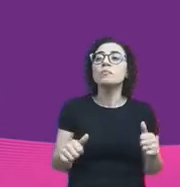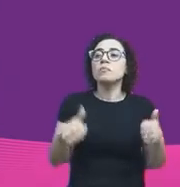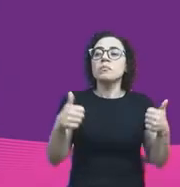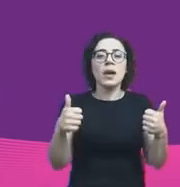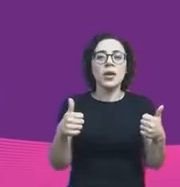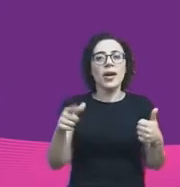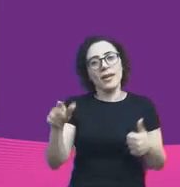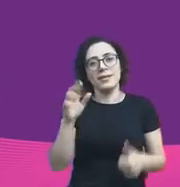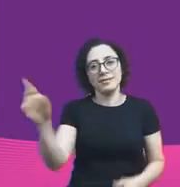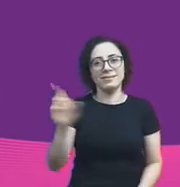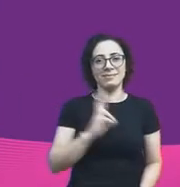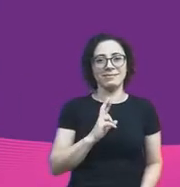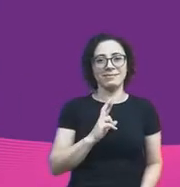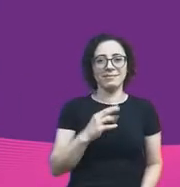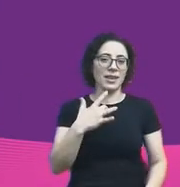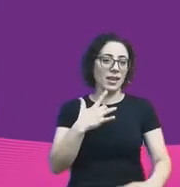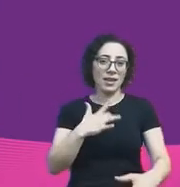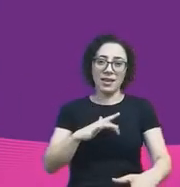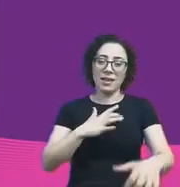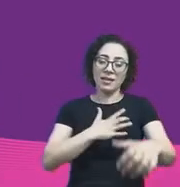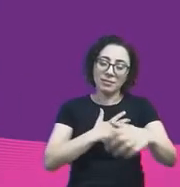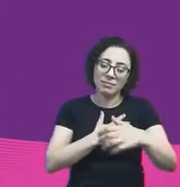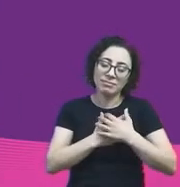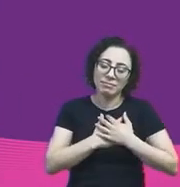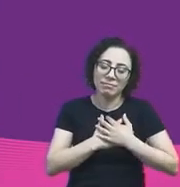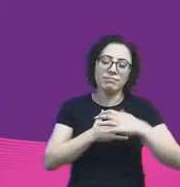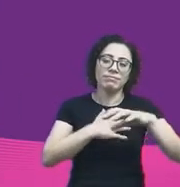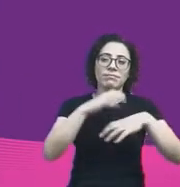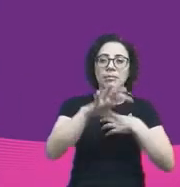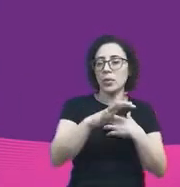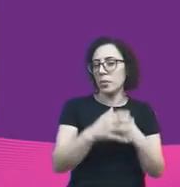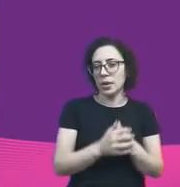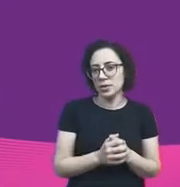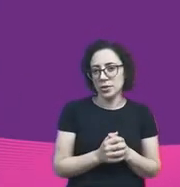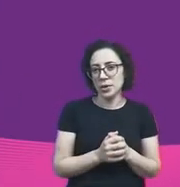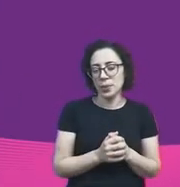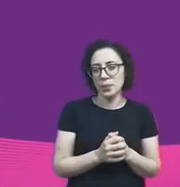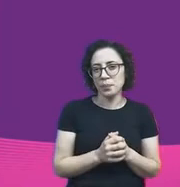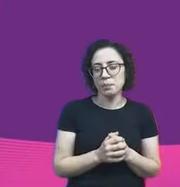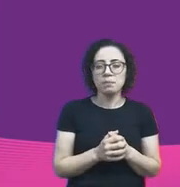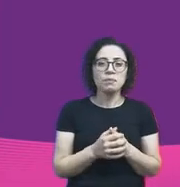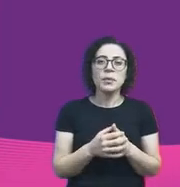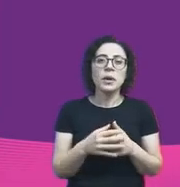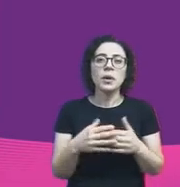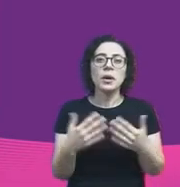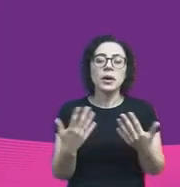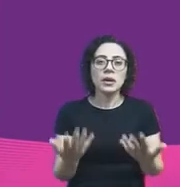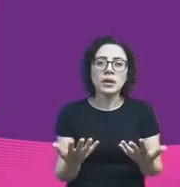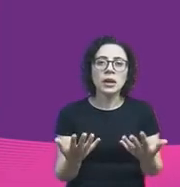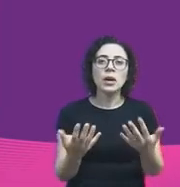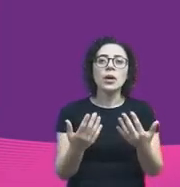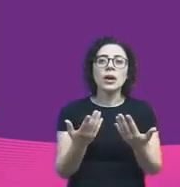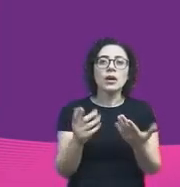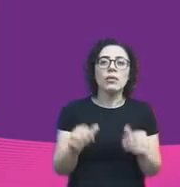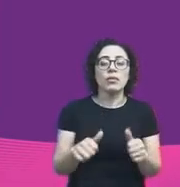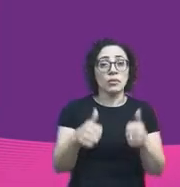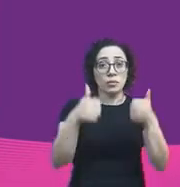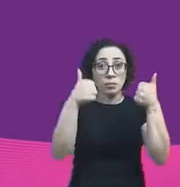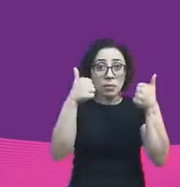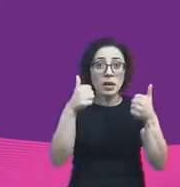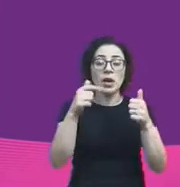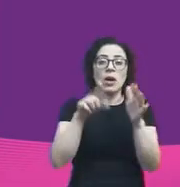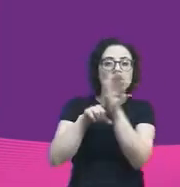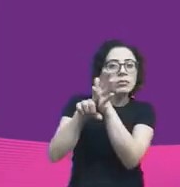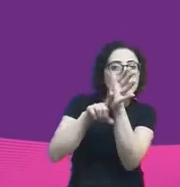o HCAHPS aí é um modelo de avaliação de performance hospitalar considerada melhor do que o NPS, que muitos hospitais